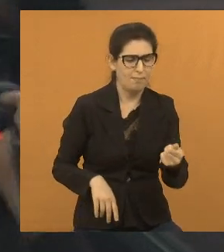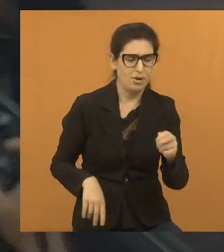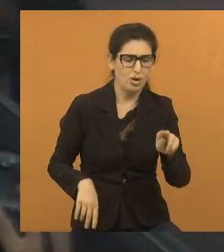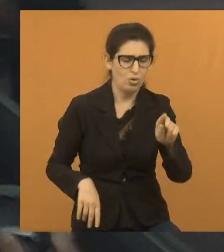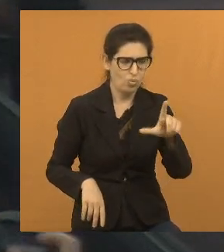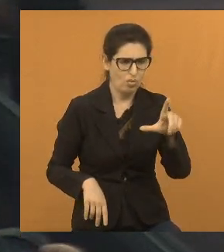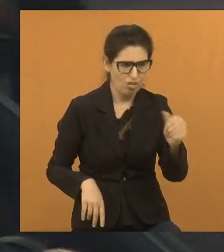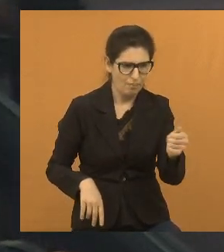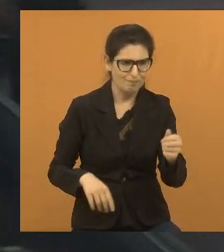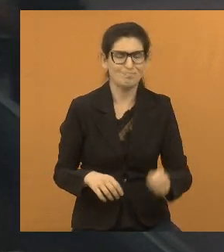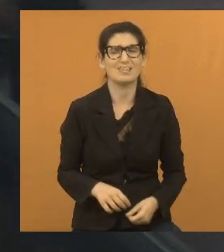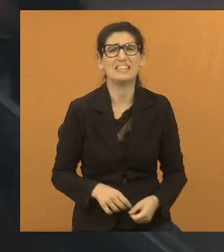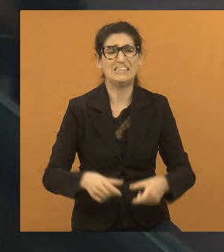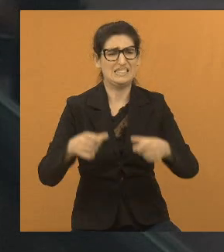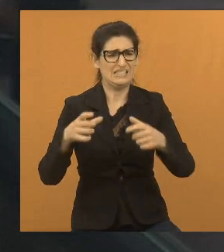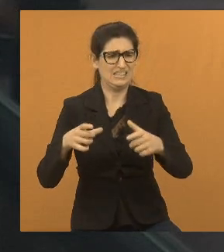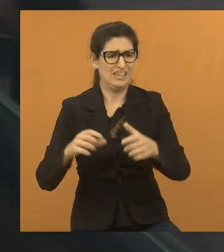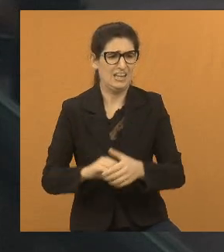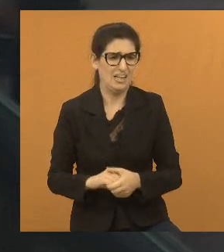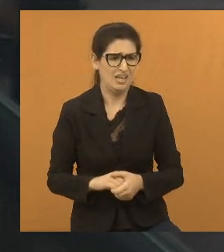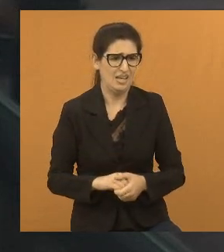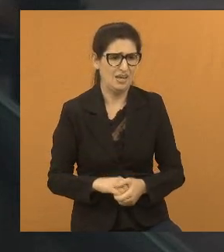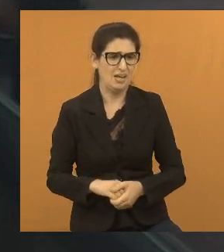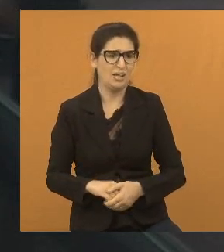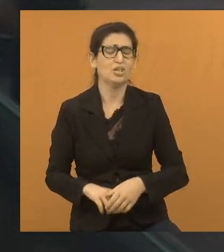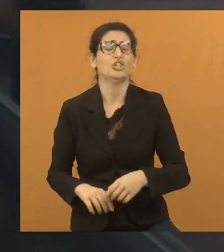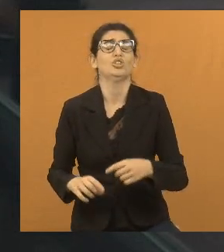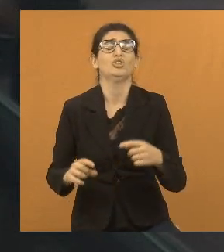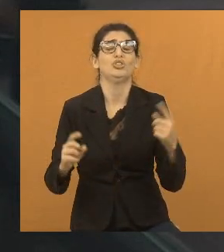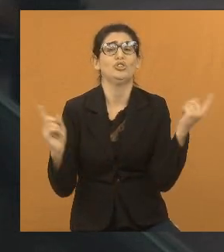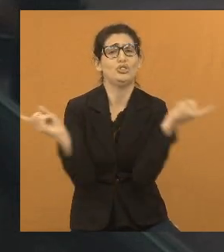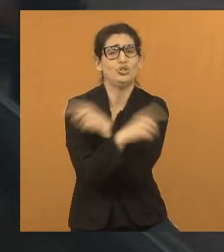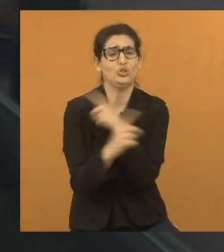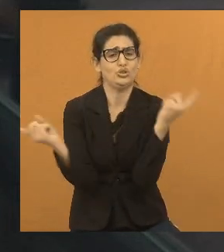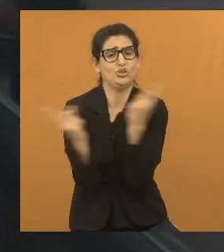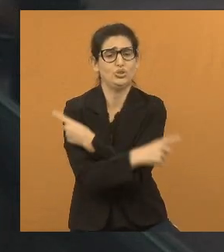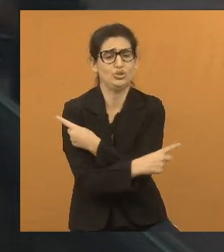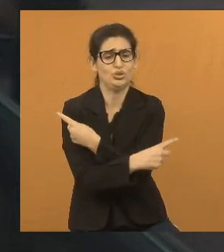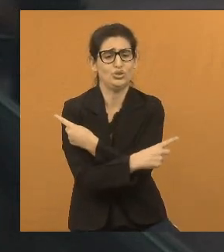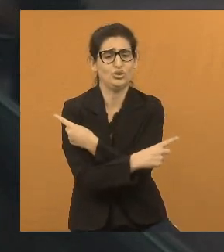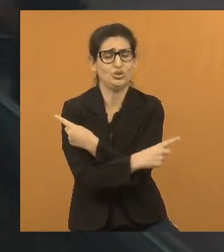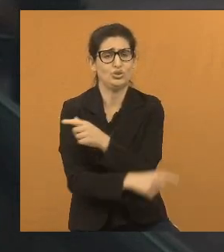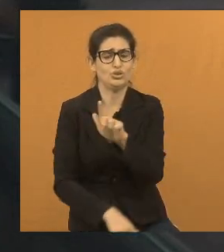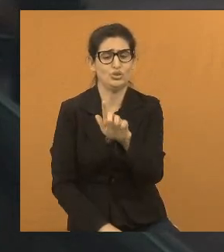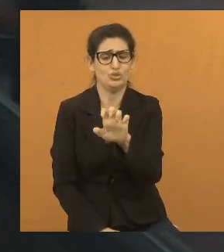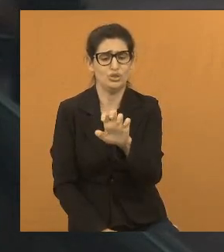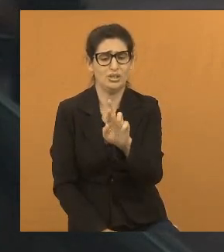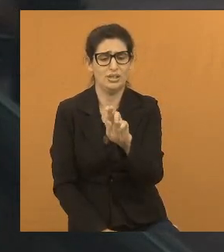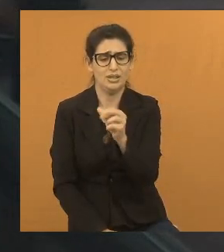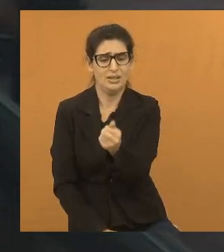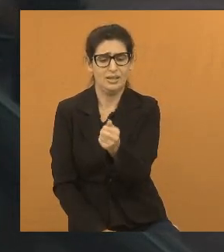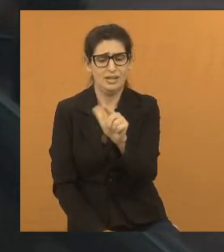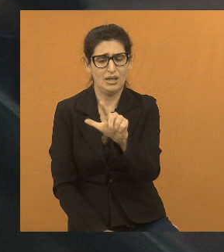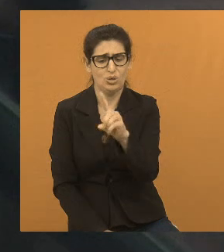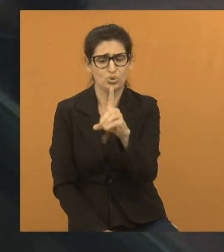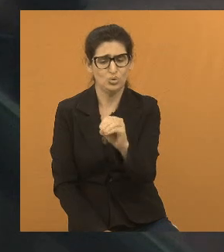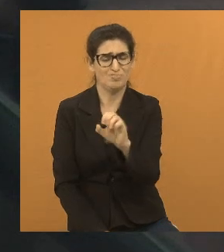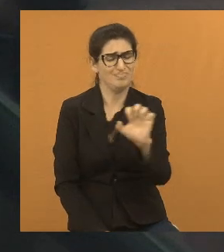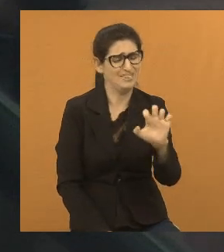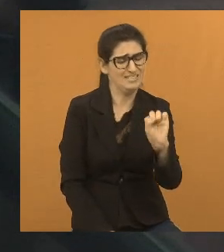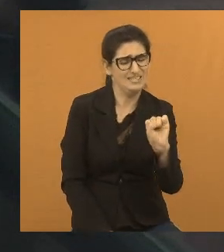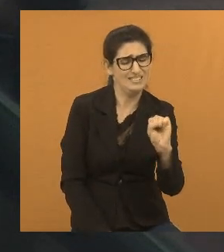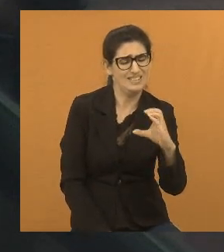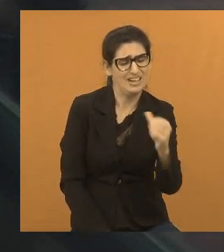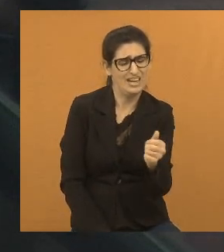que vai explodir. Escutem bem o que eu estou falando, o mais rápido possível. Está vindo ali